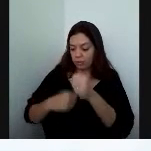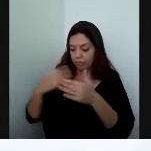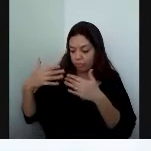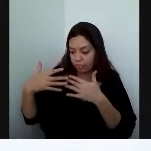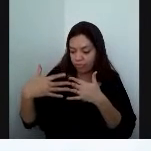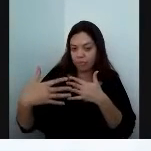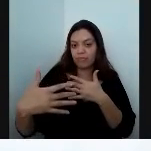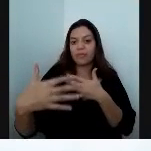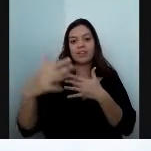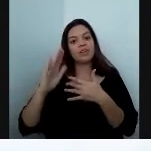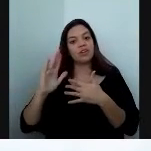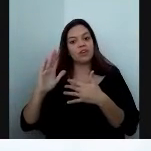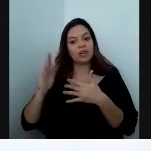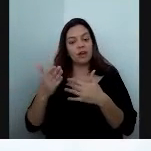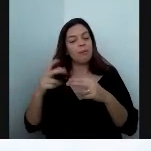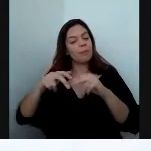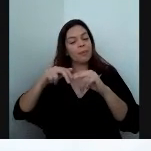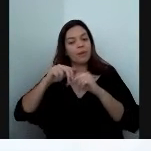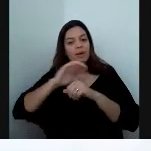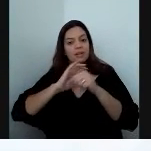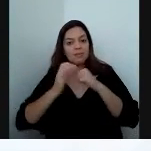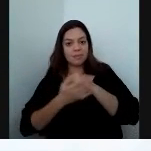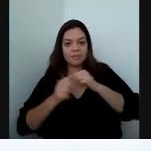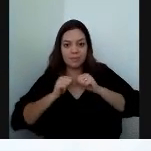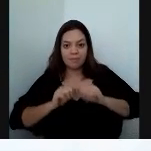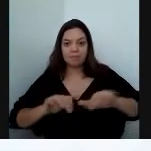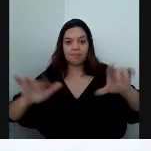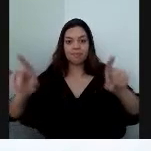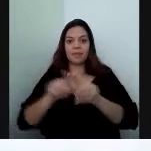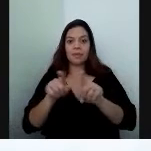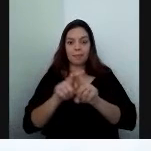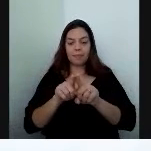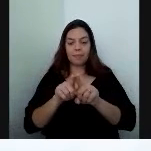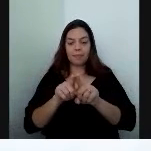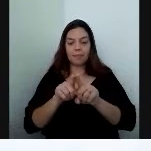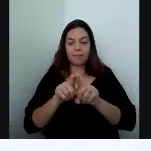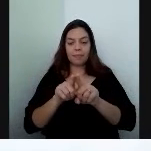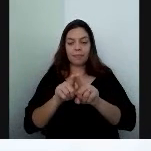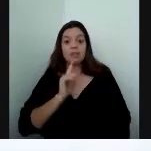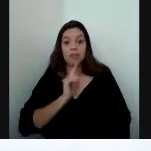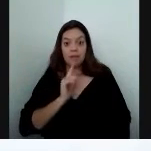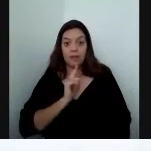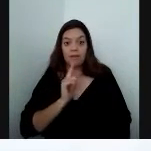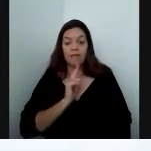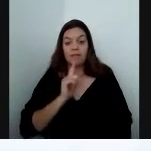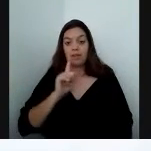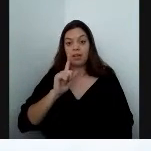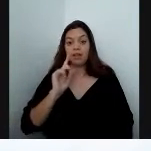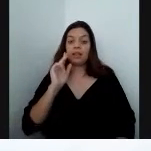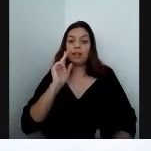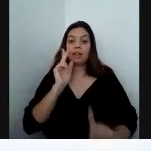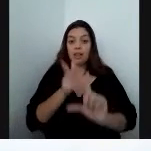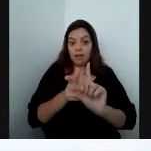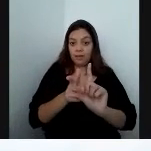que porque tinha que deixar a mesa pequena da casa para os filhos fazerem as lições, que também